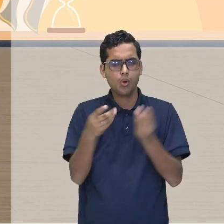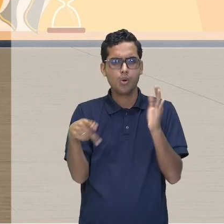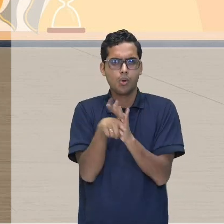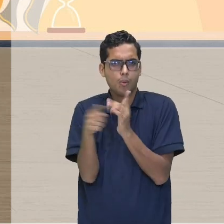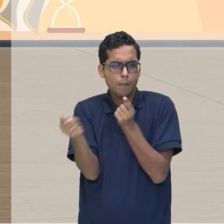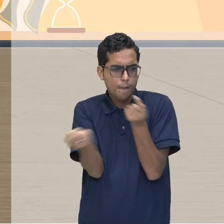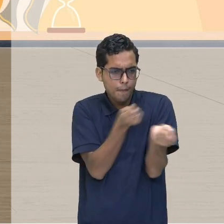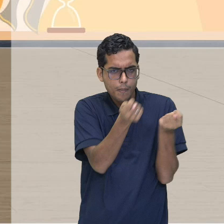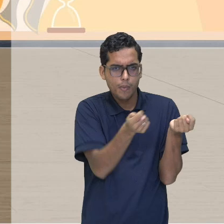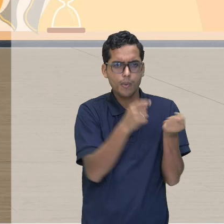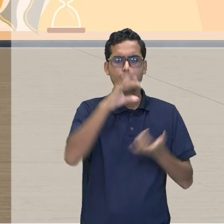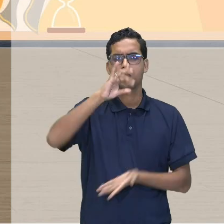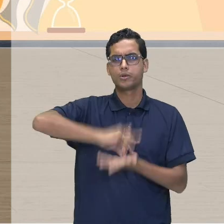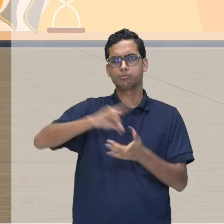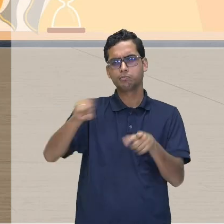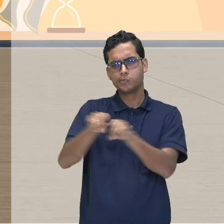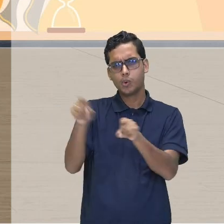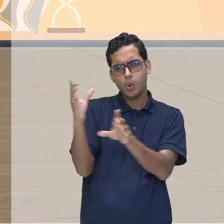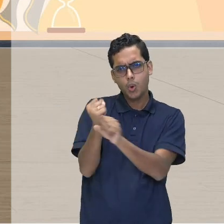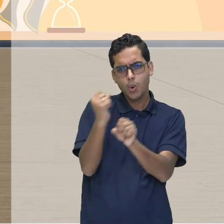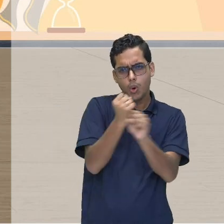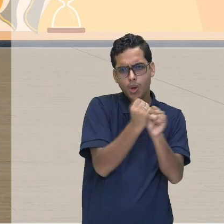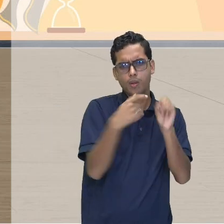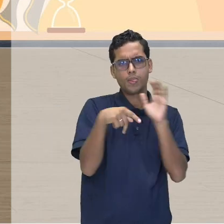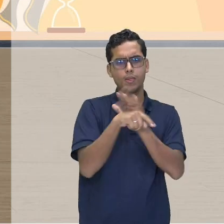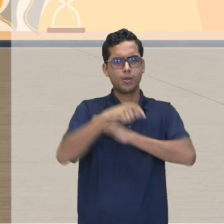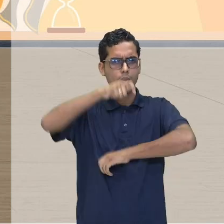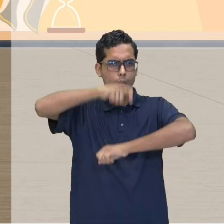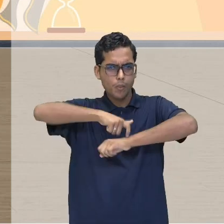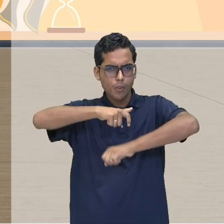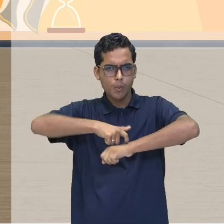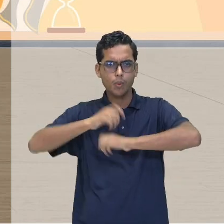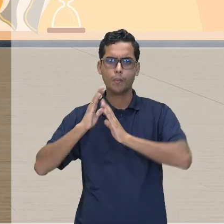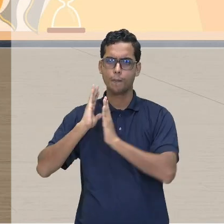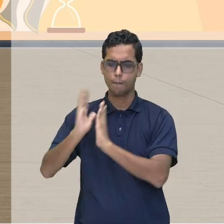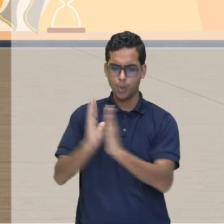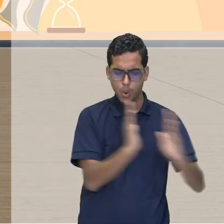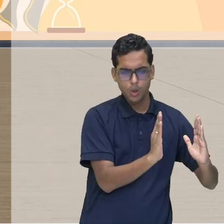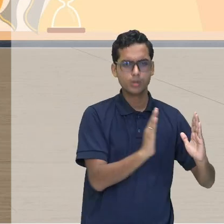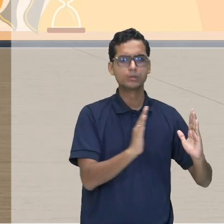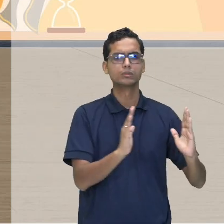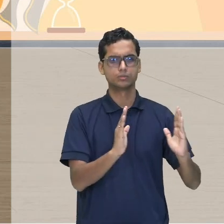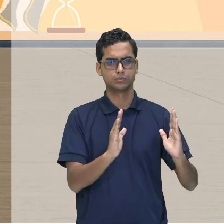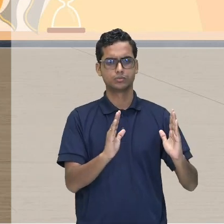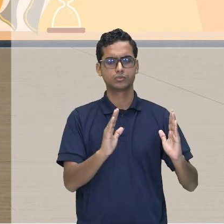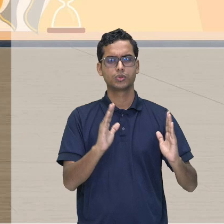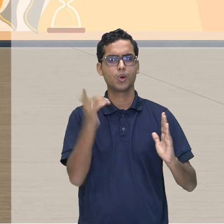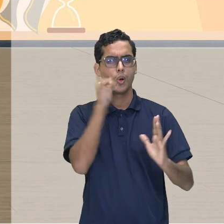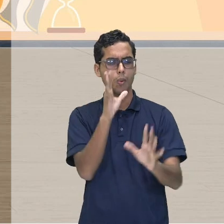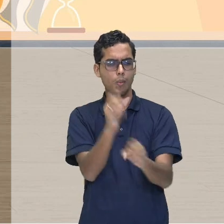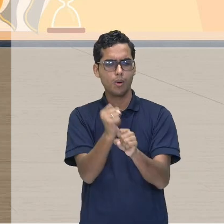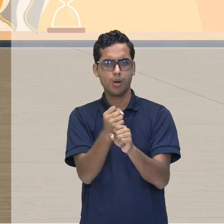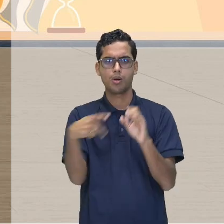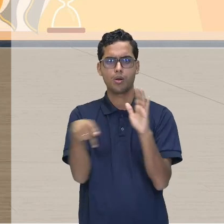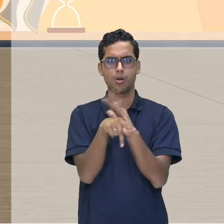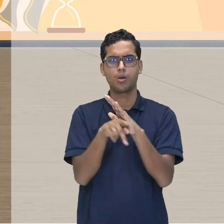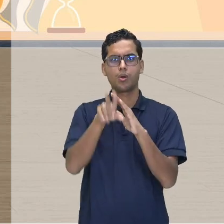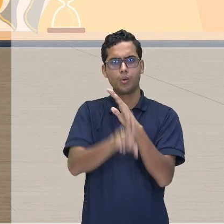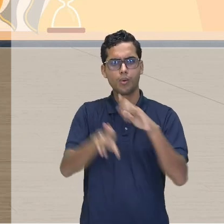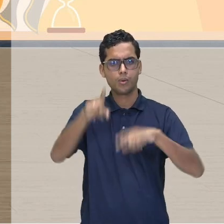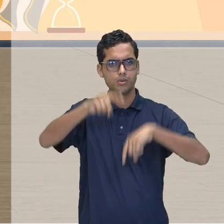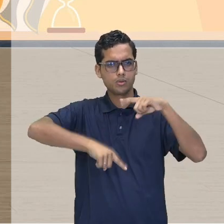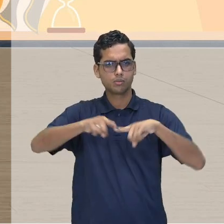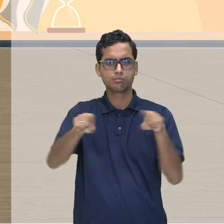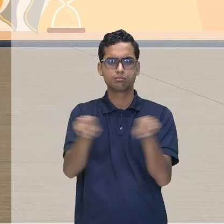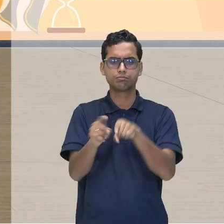controle, ou melhor, de contagem desse chamado tempo cronológico, que é o que pode ser medido através desses instrumentos que